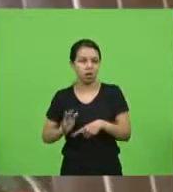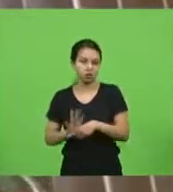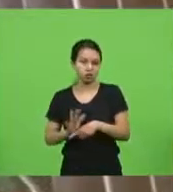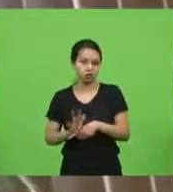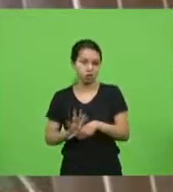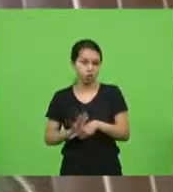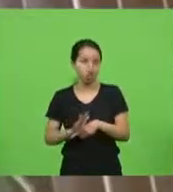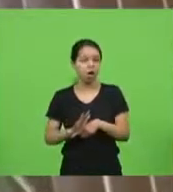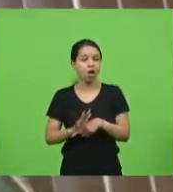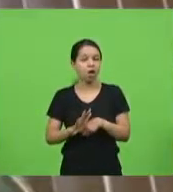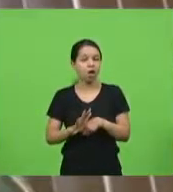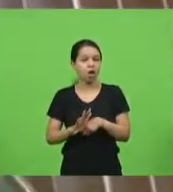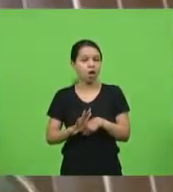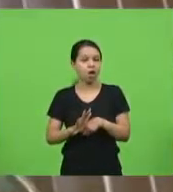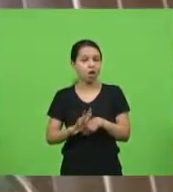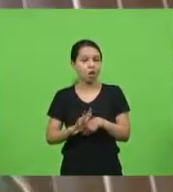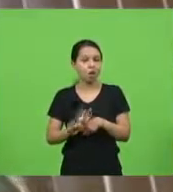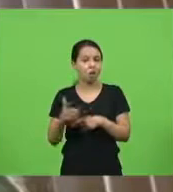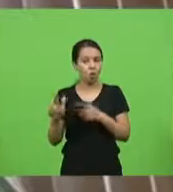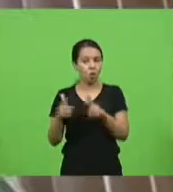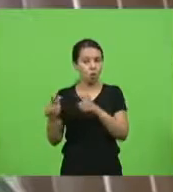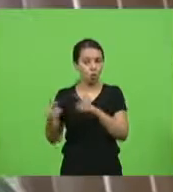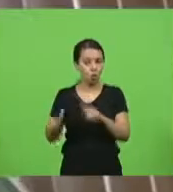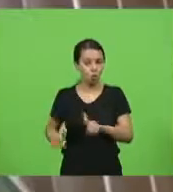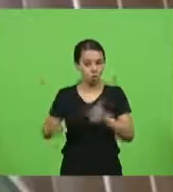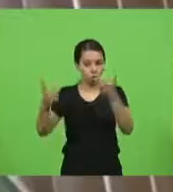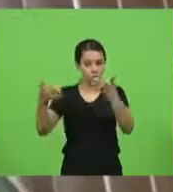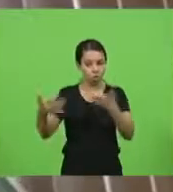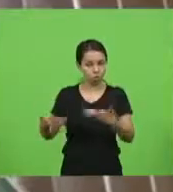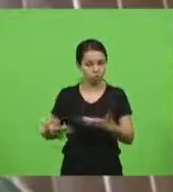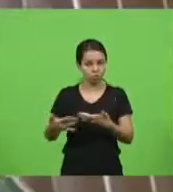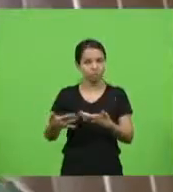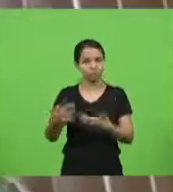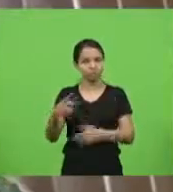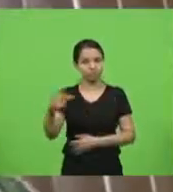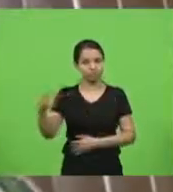fazer outros esclarecimentos dos novos deputados.